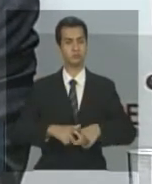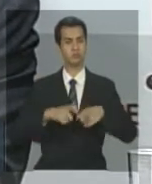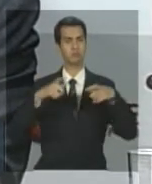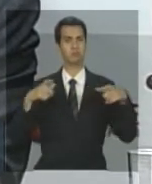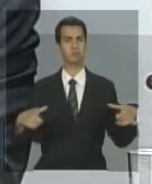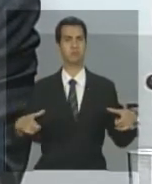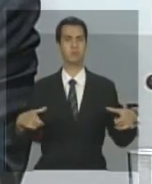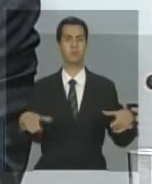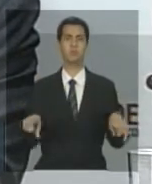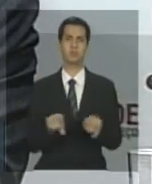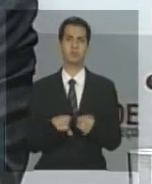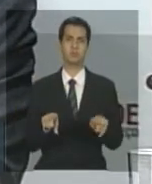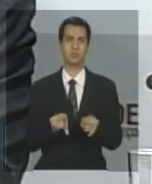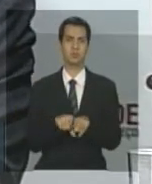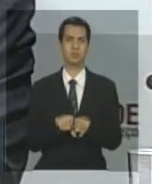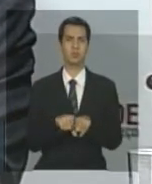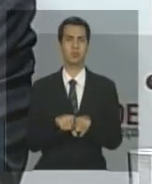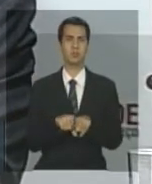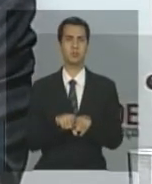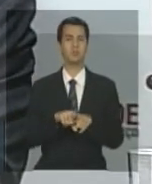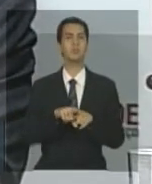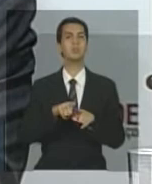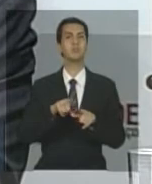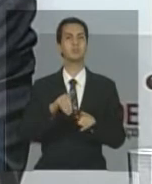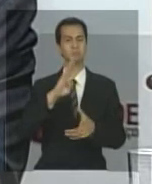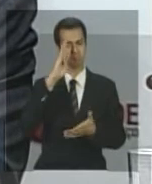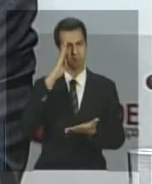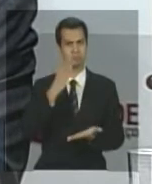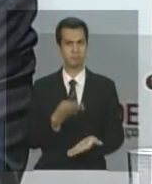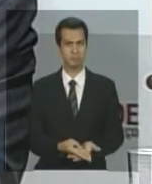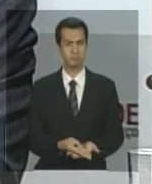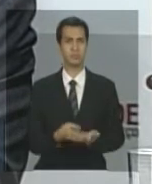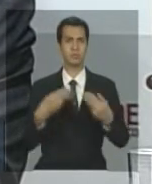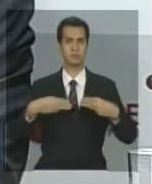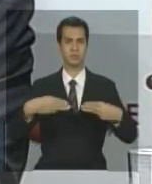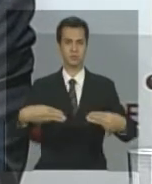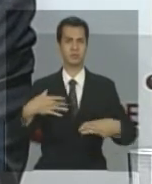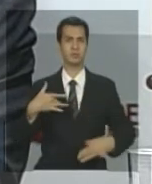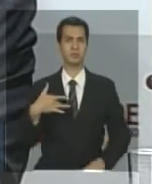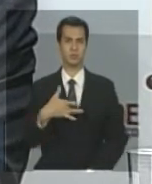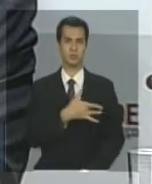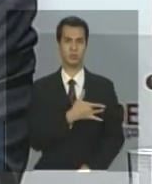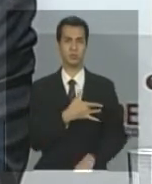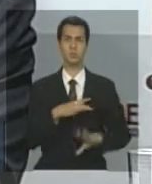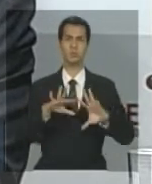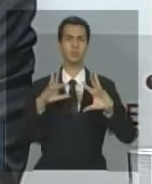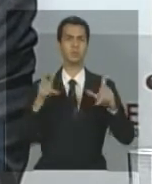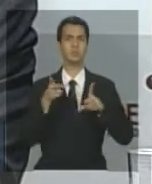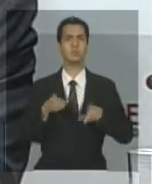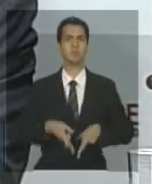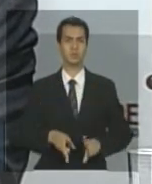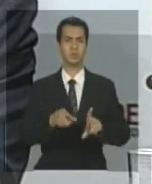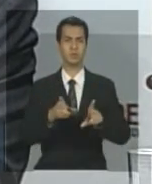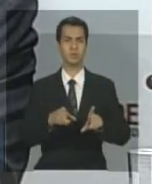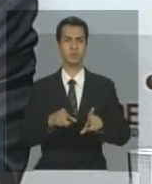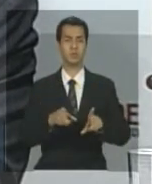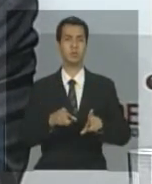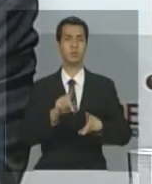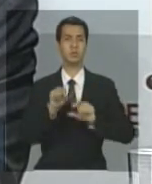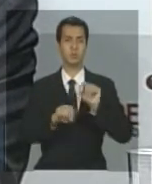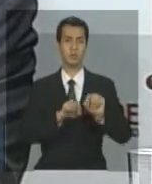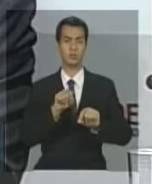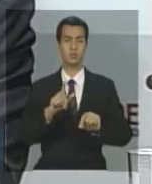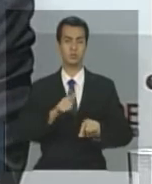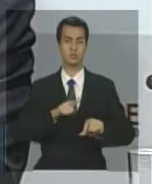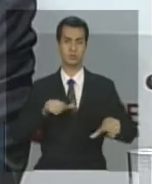com uma convicção do Ministério da Saúde de que toda vez que você faz um esforço para garantir o trabalho